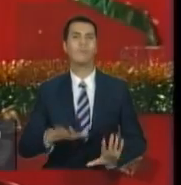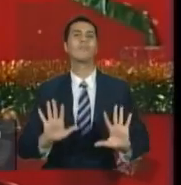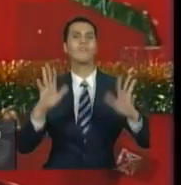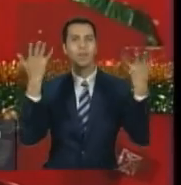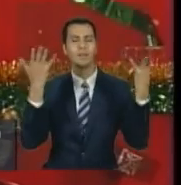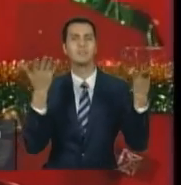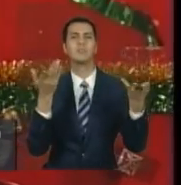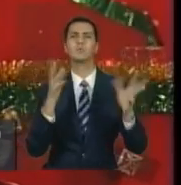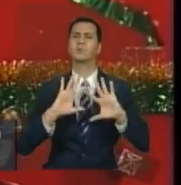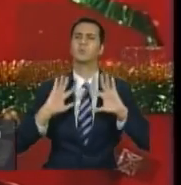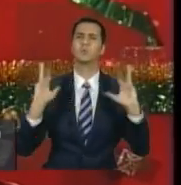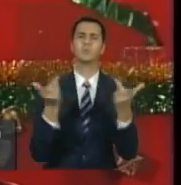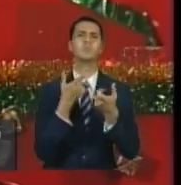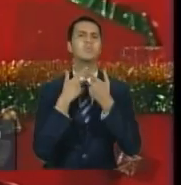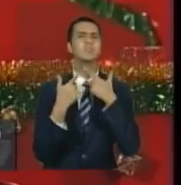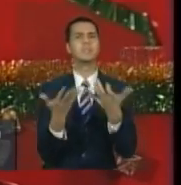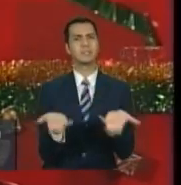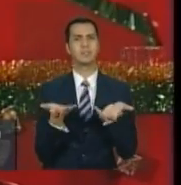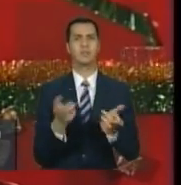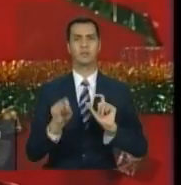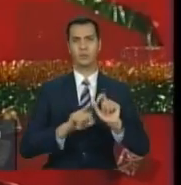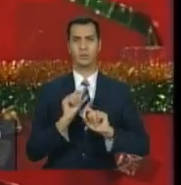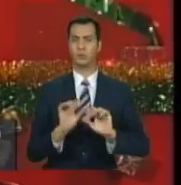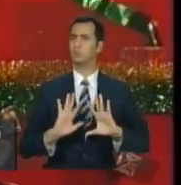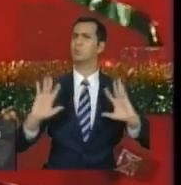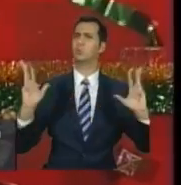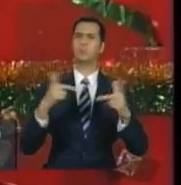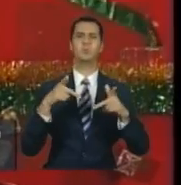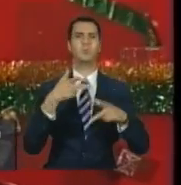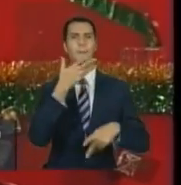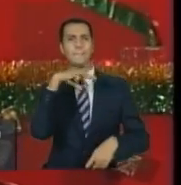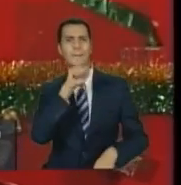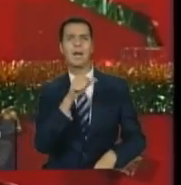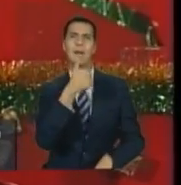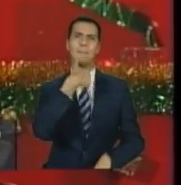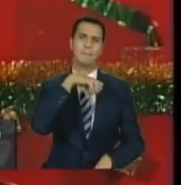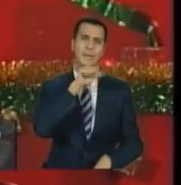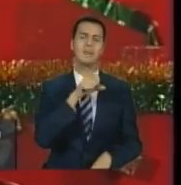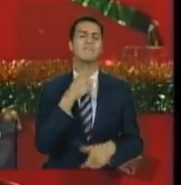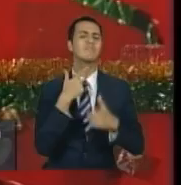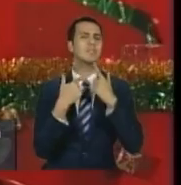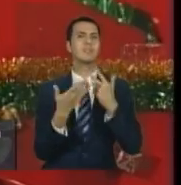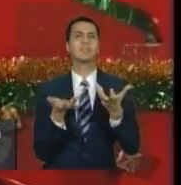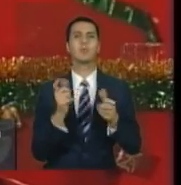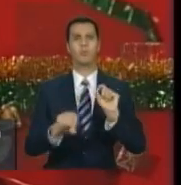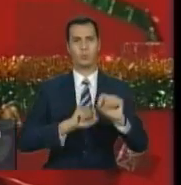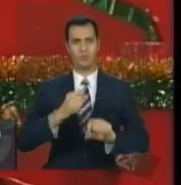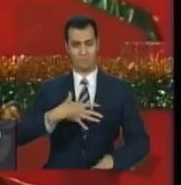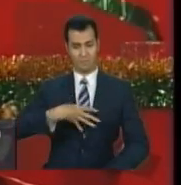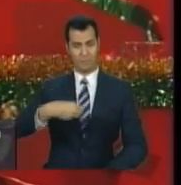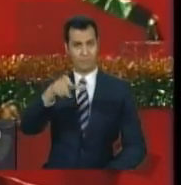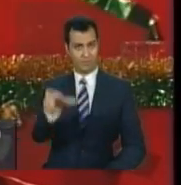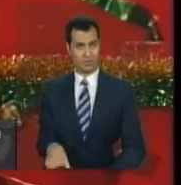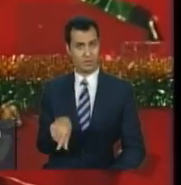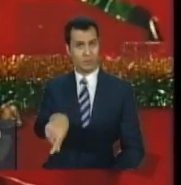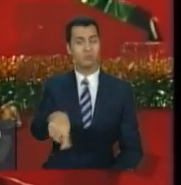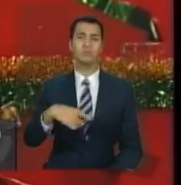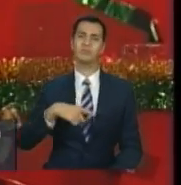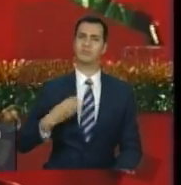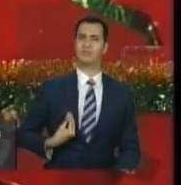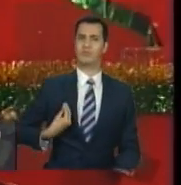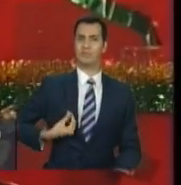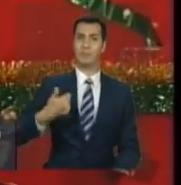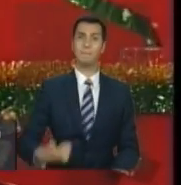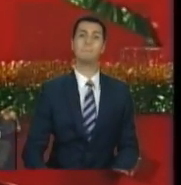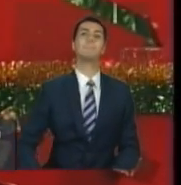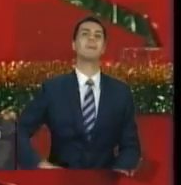uma das mães e dos pais desse país querem. Nós todos queremos que nossos filhos tenham uma vida melhor do que a que